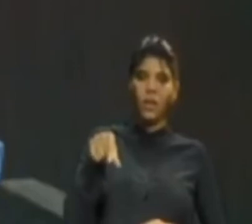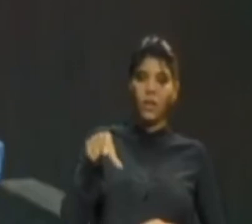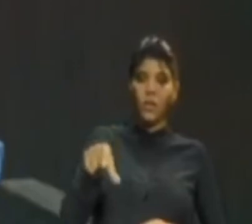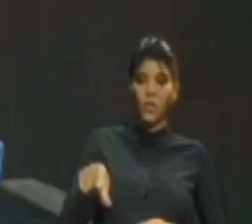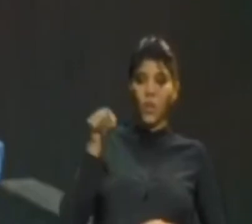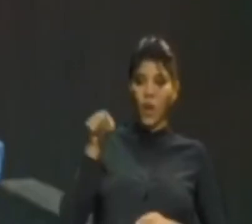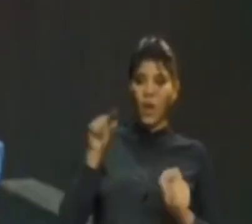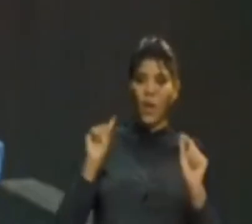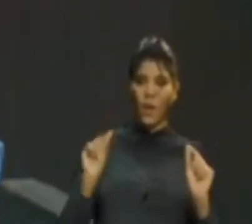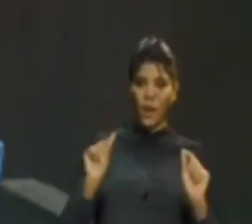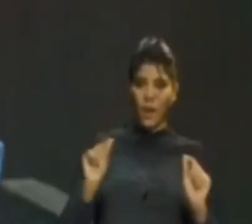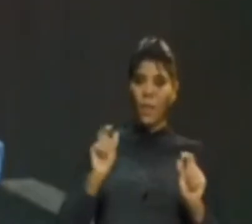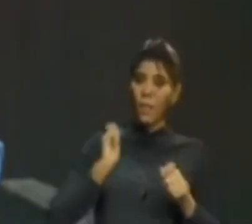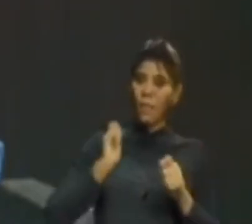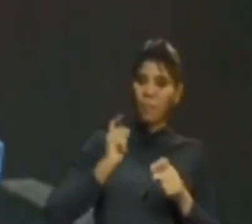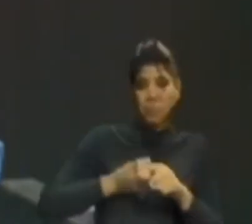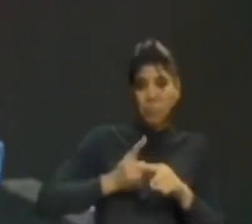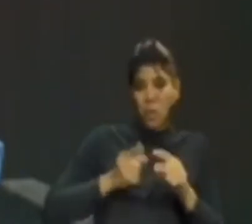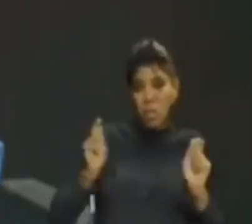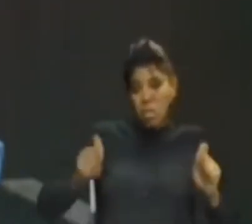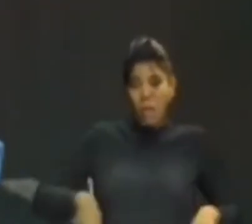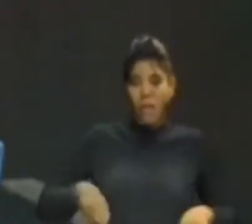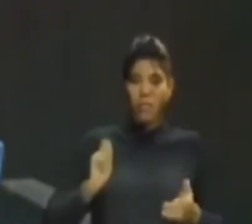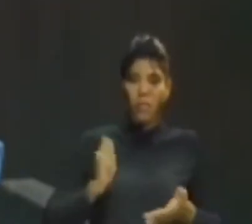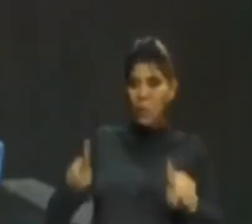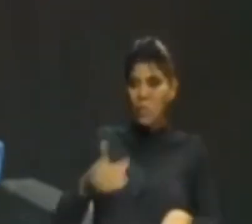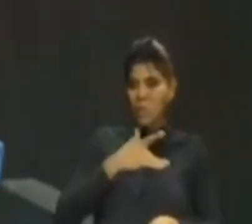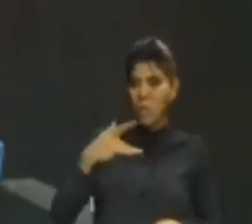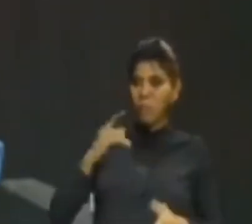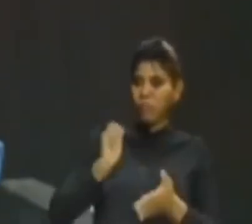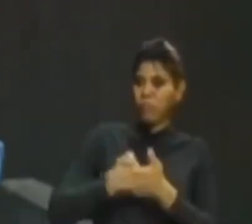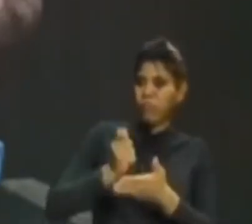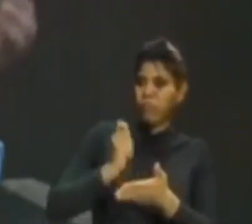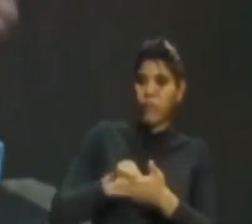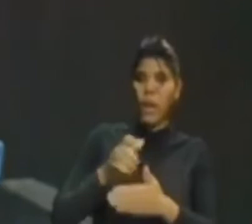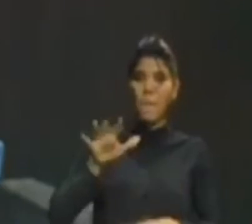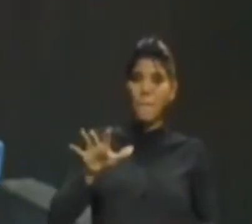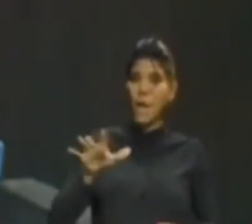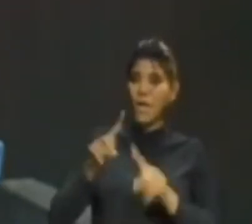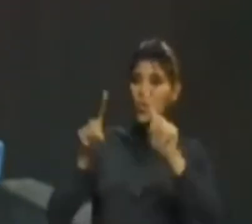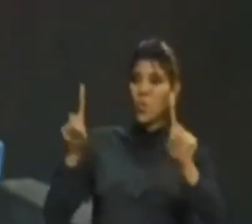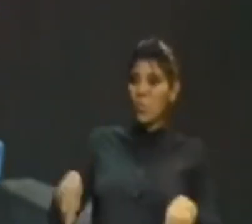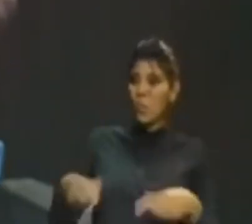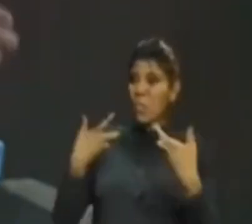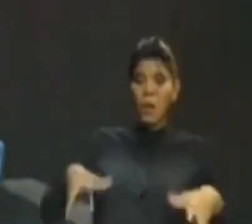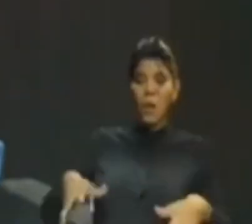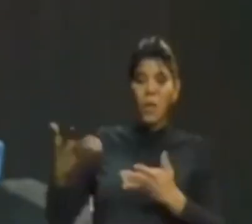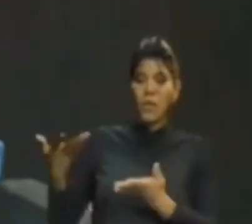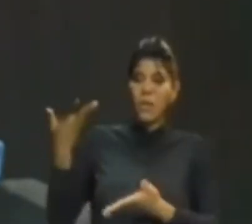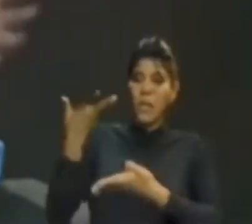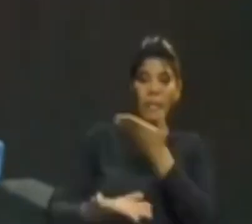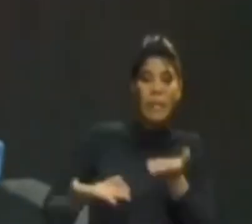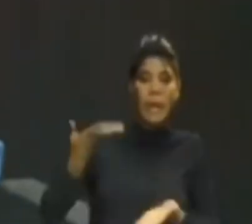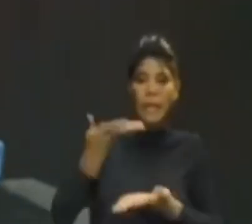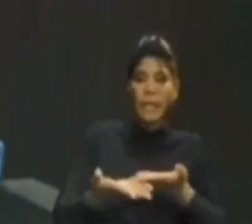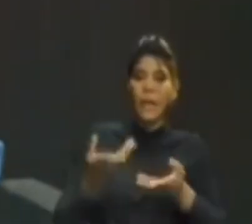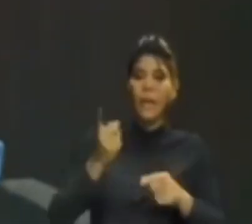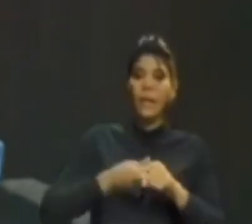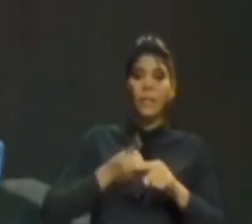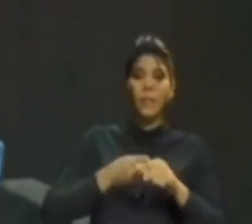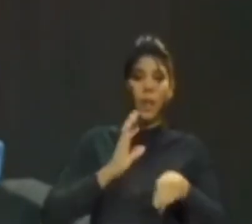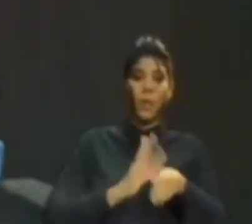Por que tinha condições por um plano de saúde acompanha de saúde se negou a fazer o tratamento se negou a fazer o procedimento porque era uma doença